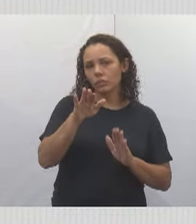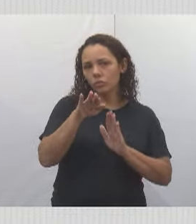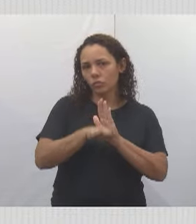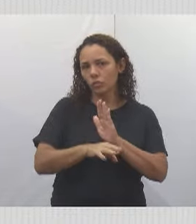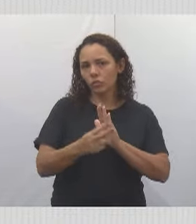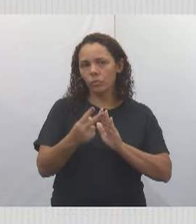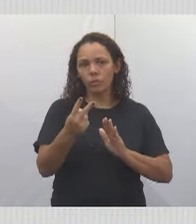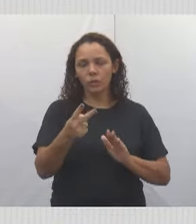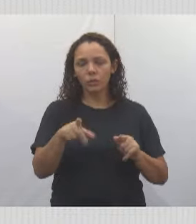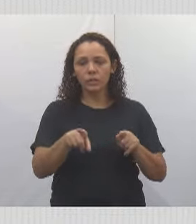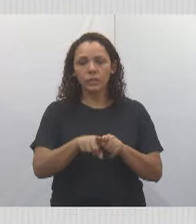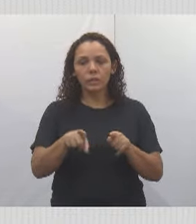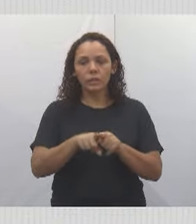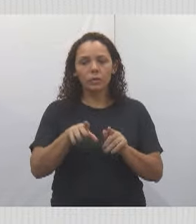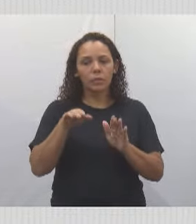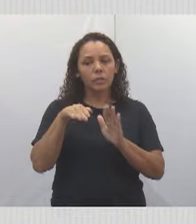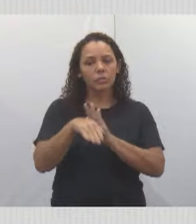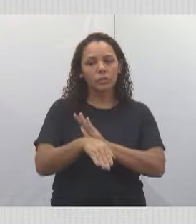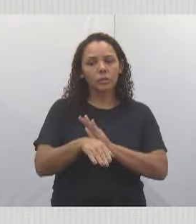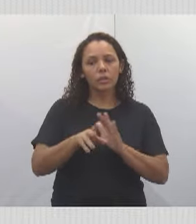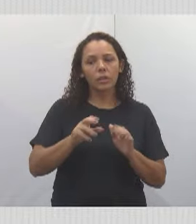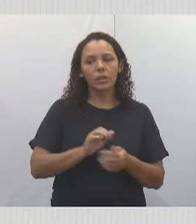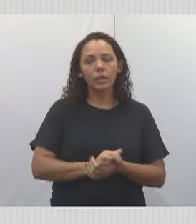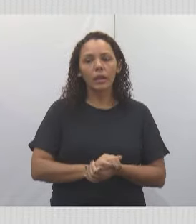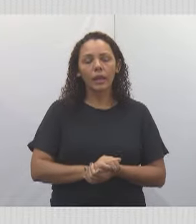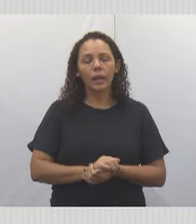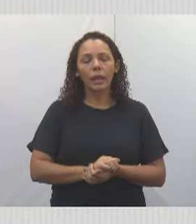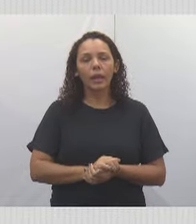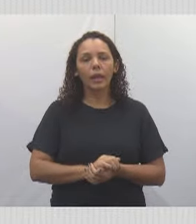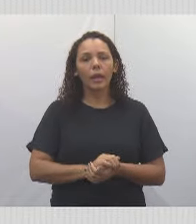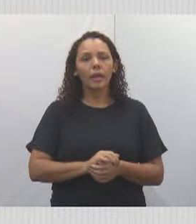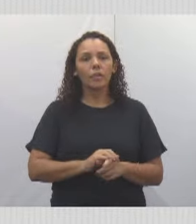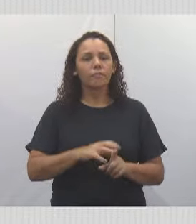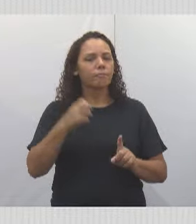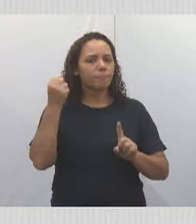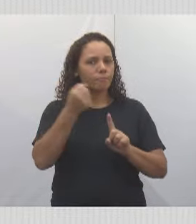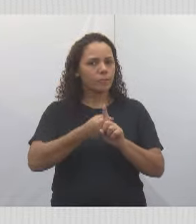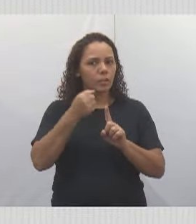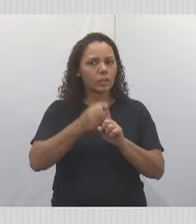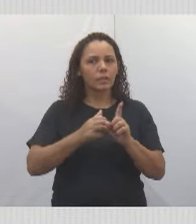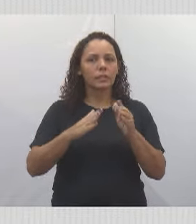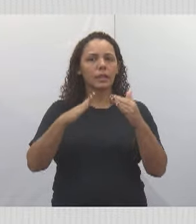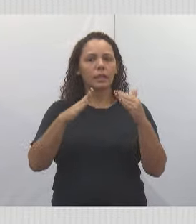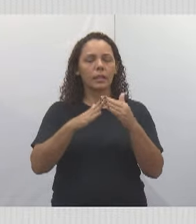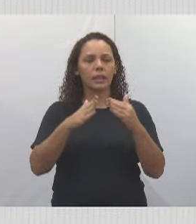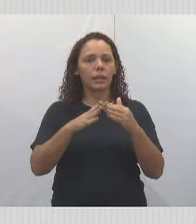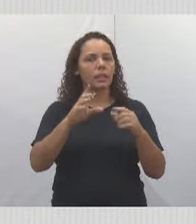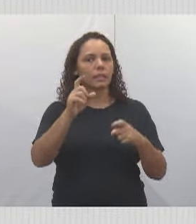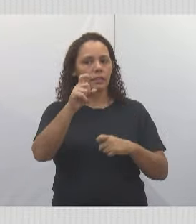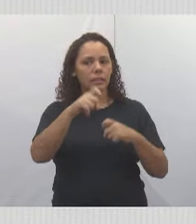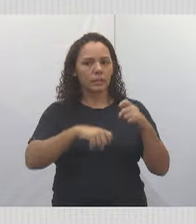uma queda na notificações de violência doméstica e sexual, de 338 em 2023 para